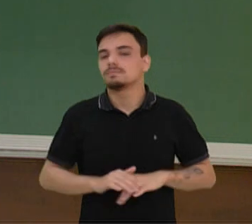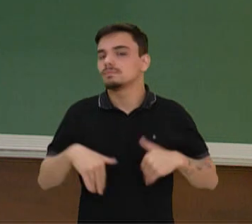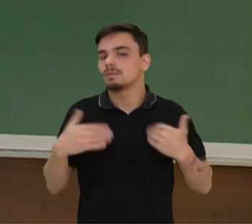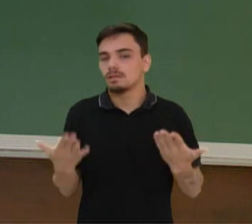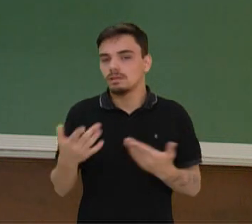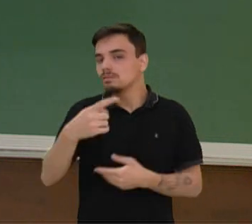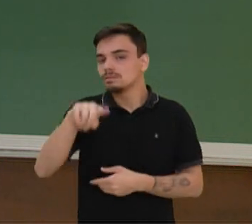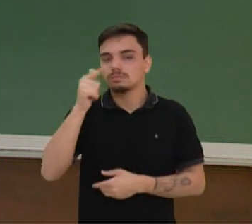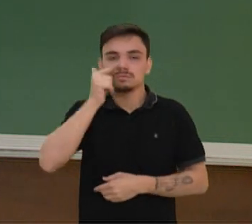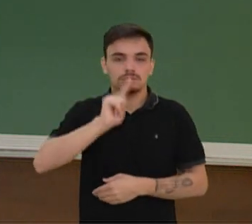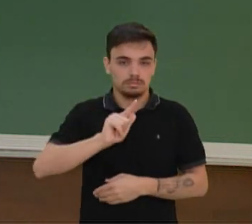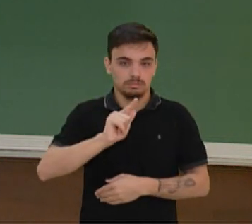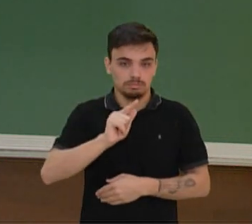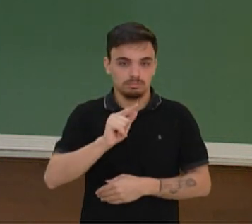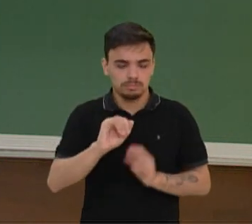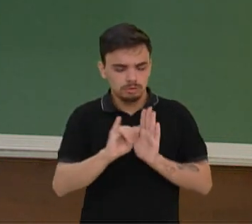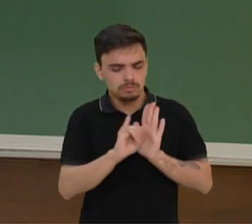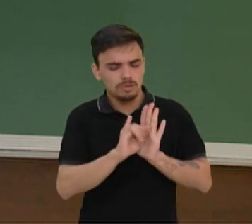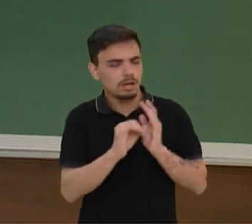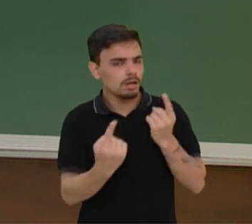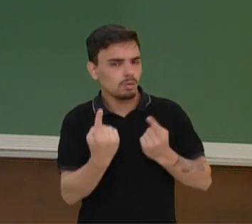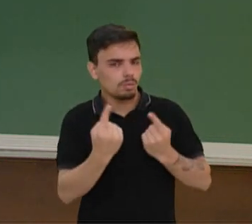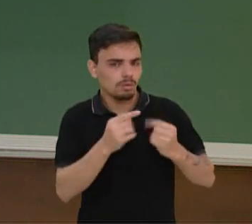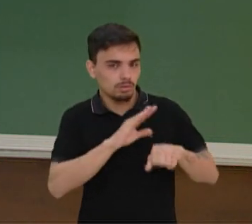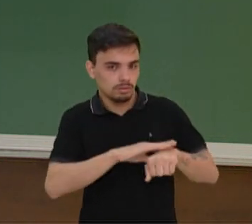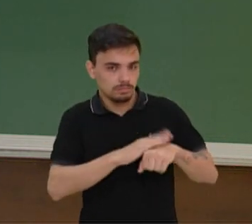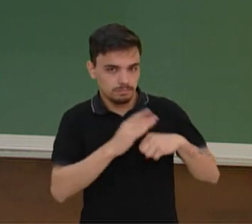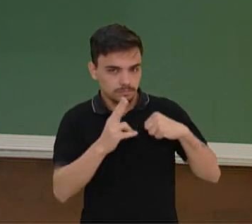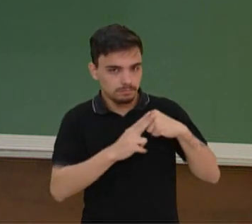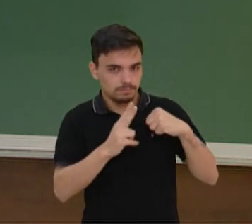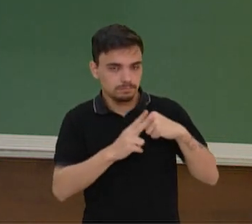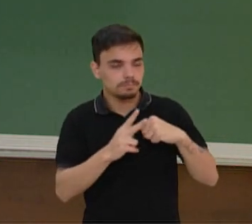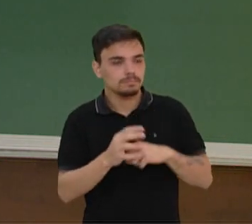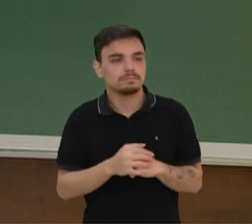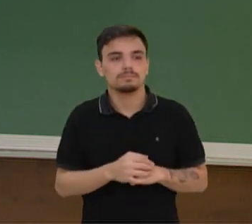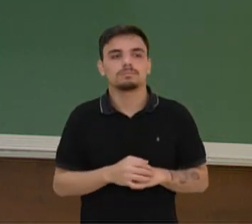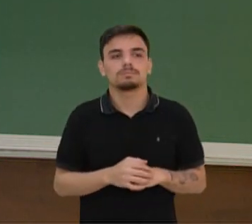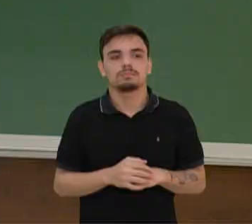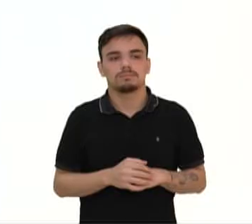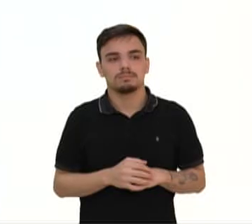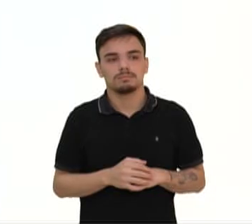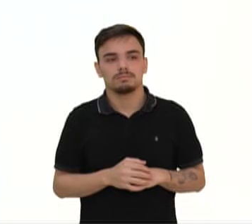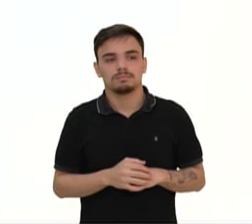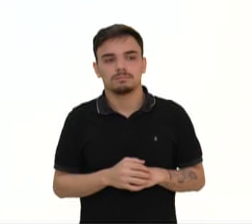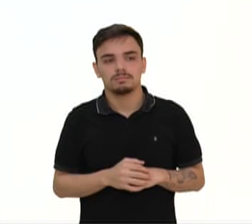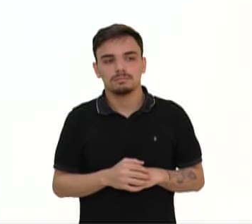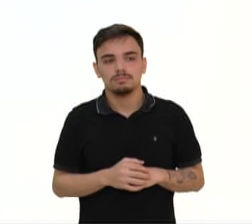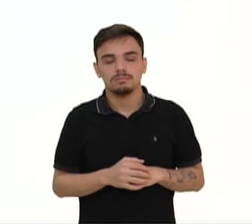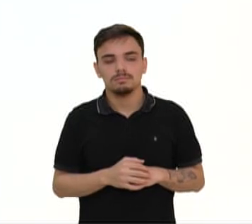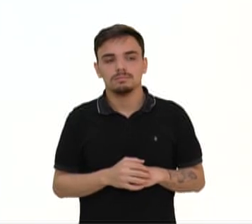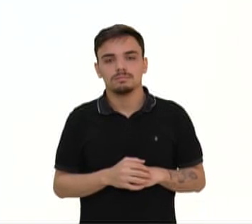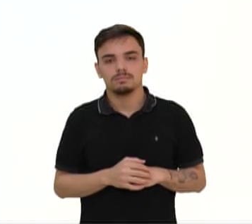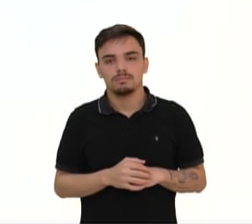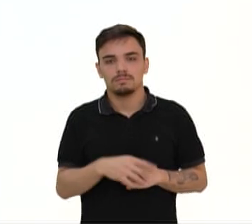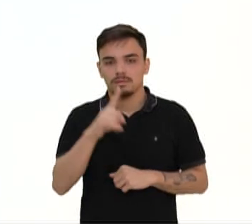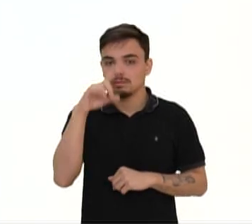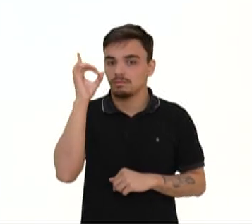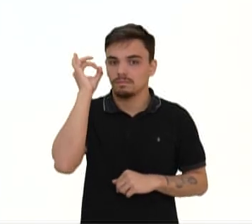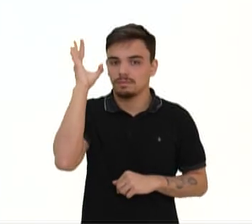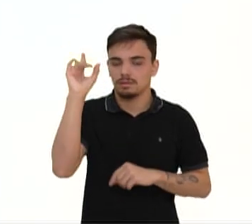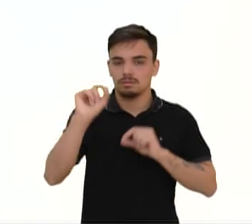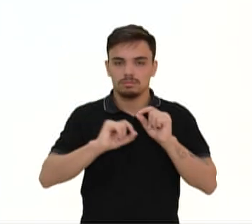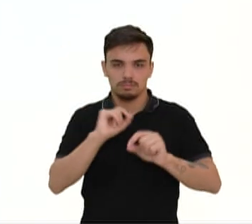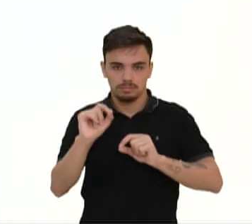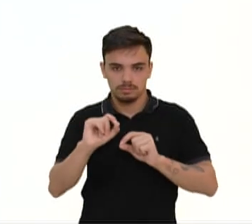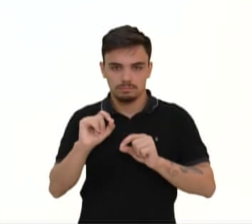Então, conseguiram identificar qual é o tempo verbal? Vamos lá? Sim, muito fácil, né? Ele